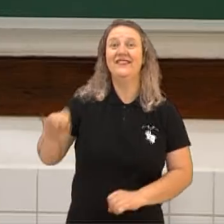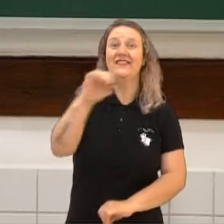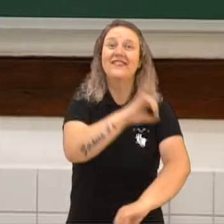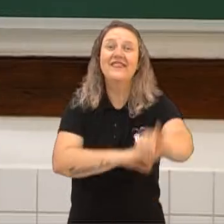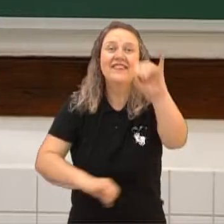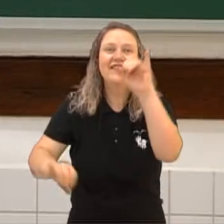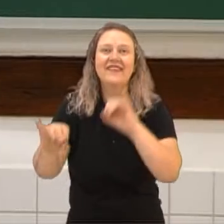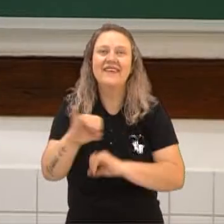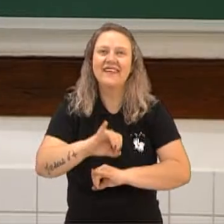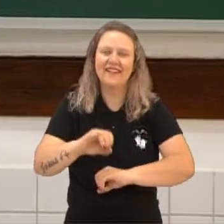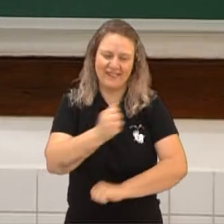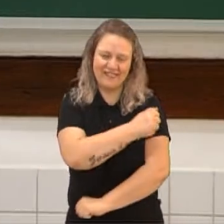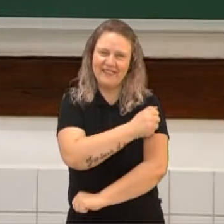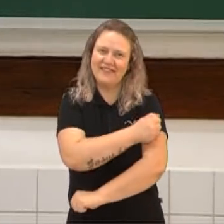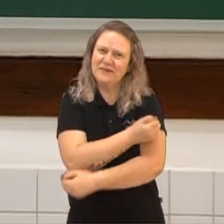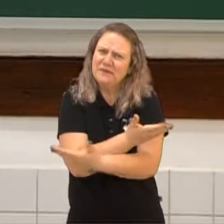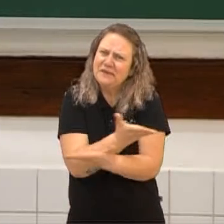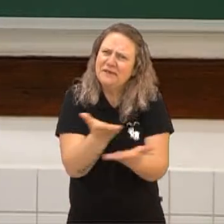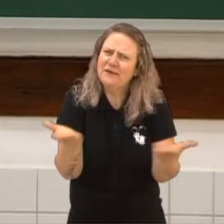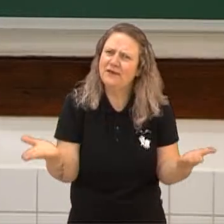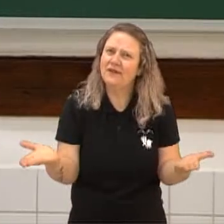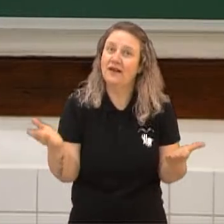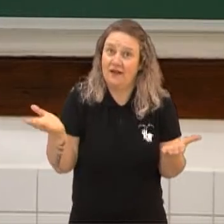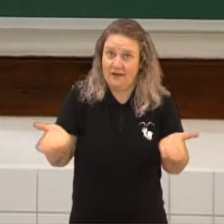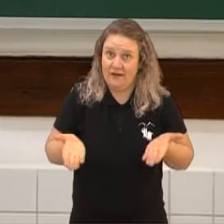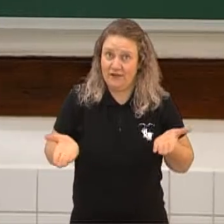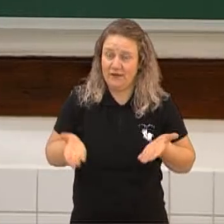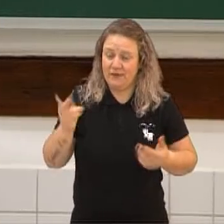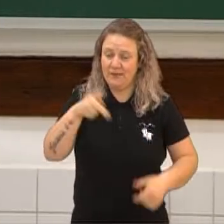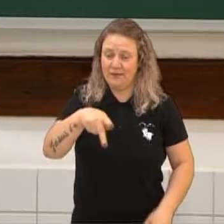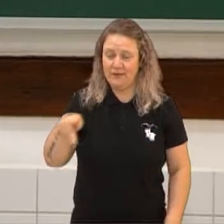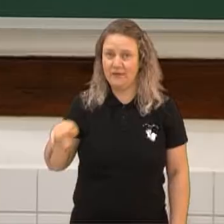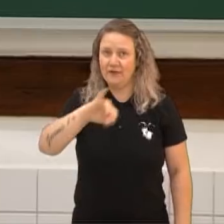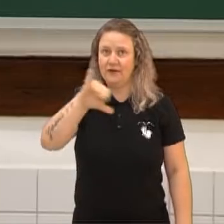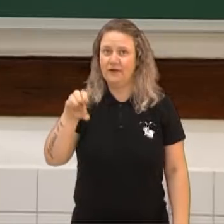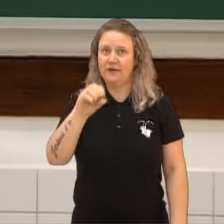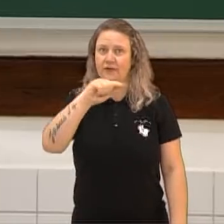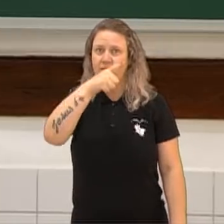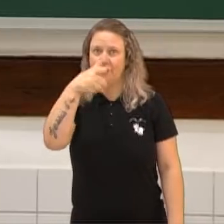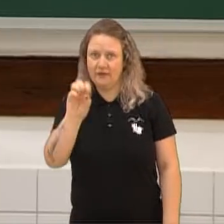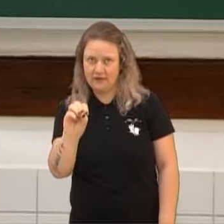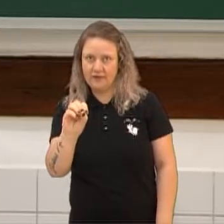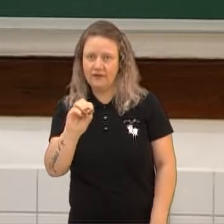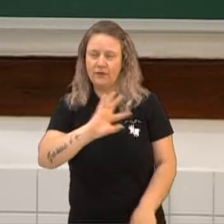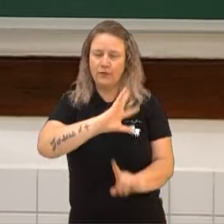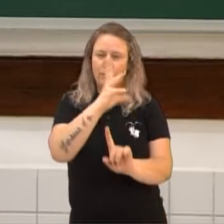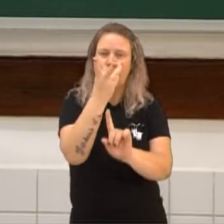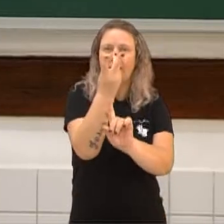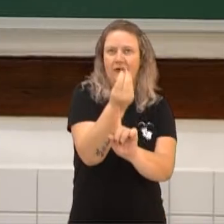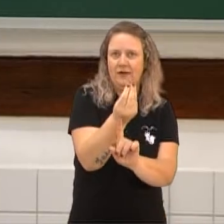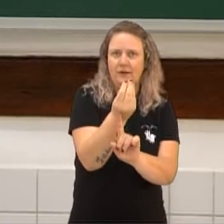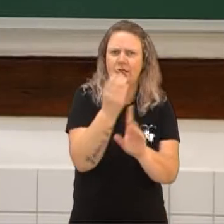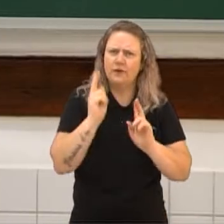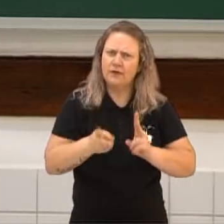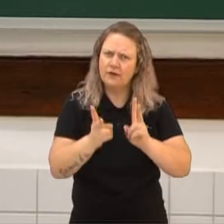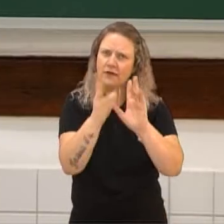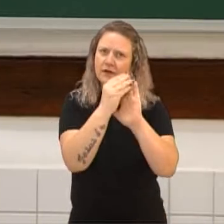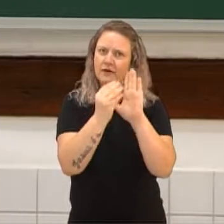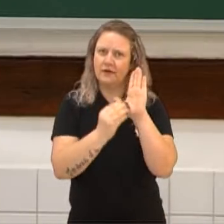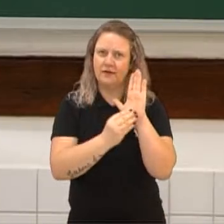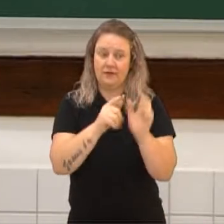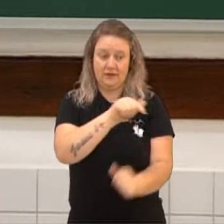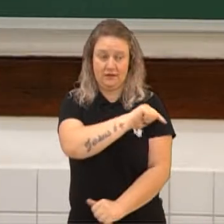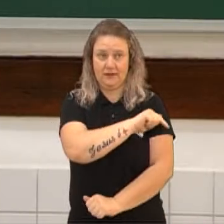Olá pessoal, tudo bem? Aqui é o professor João, professor de arte, e nós vamos continuar nas aulas do 7º ano,